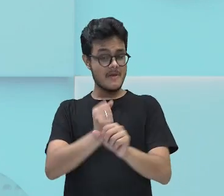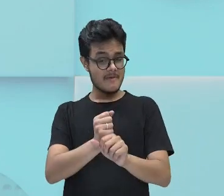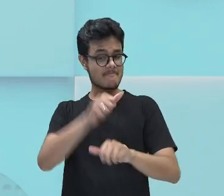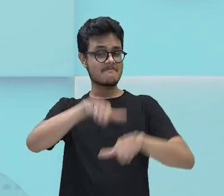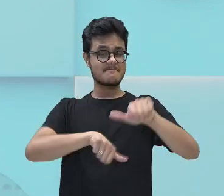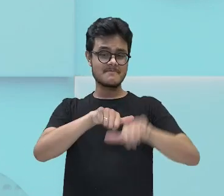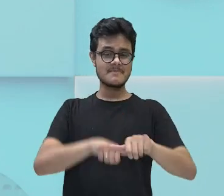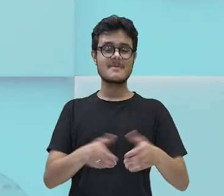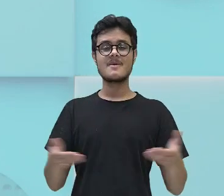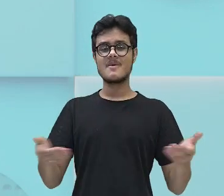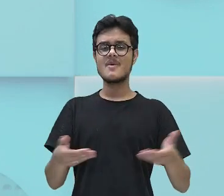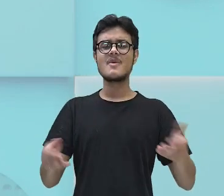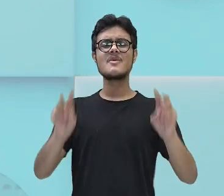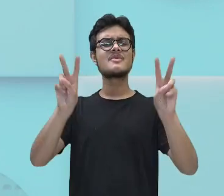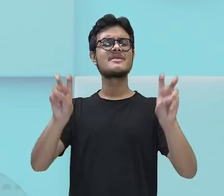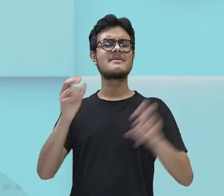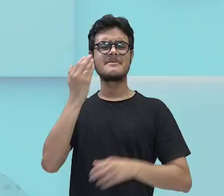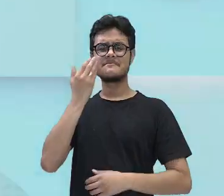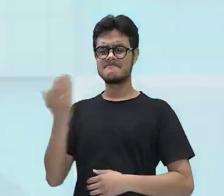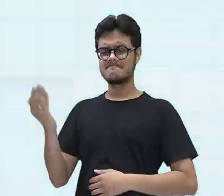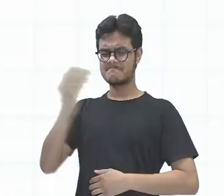avaliação, vamos ver o que nós temos?